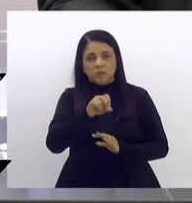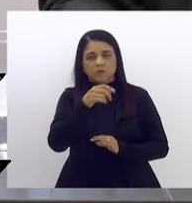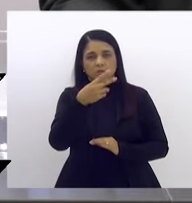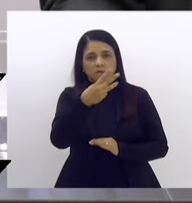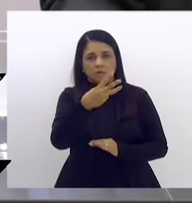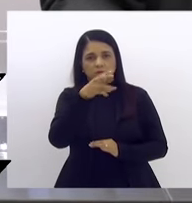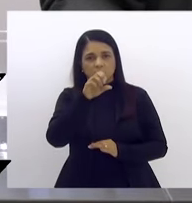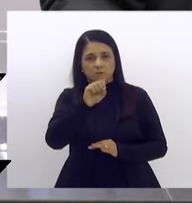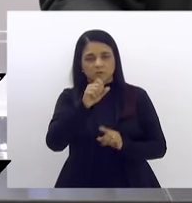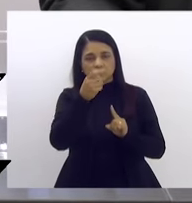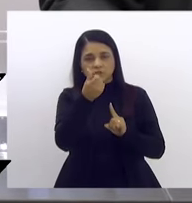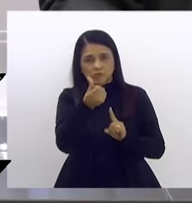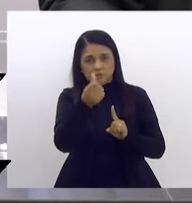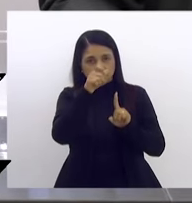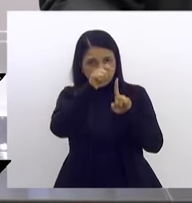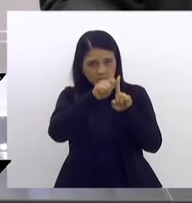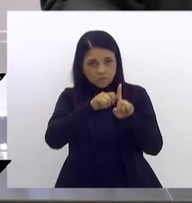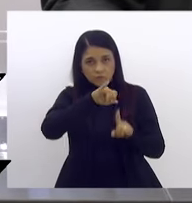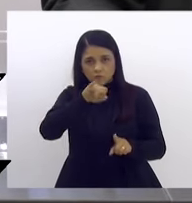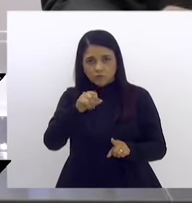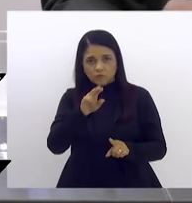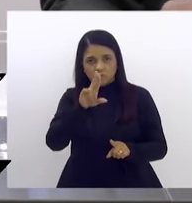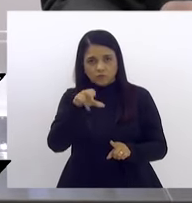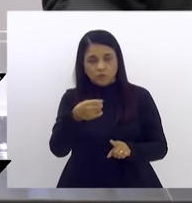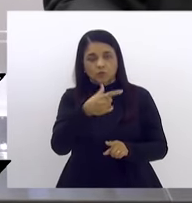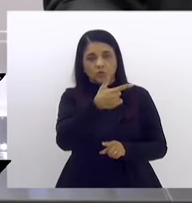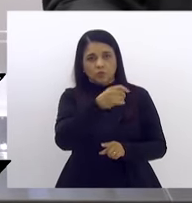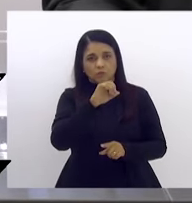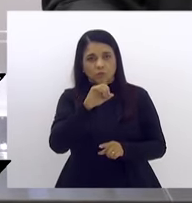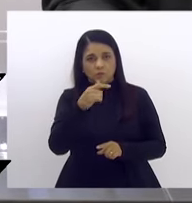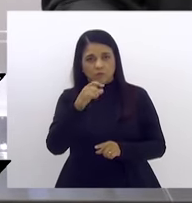6 de julho de 2007 para